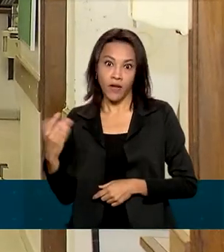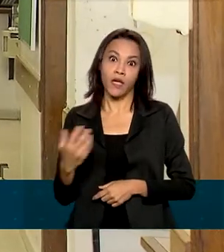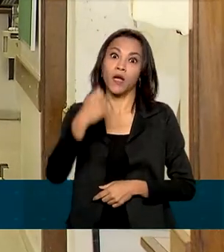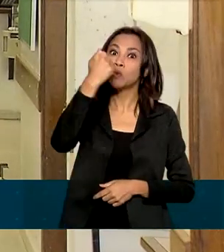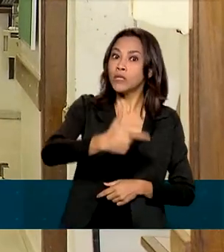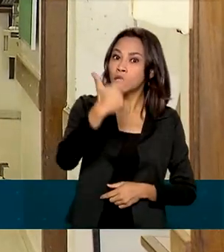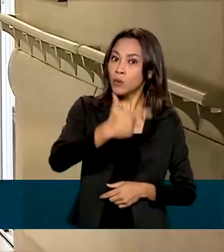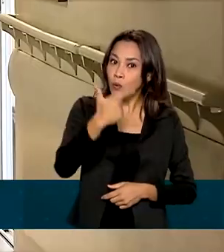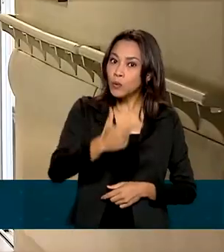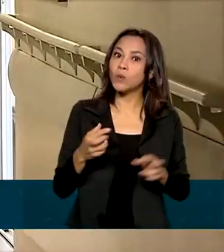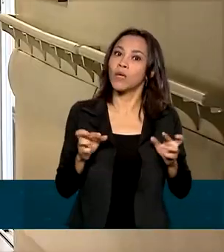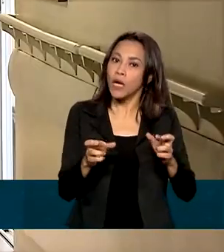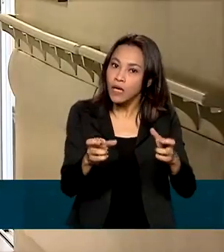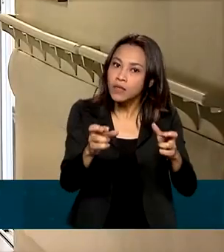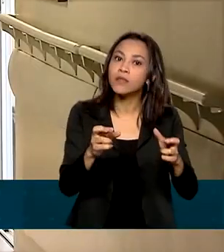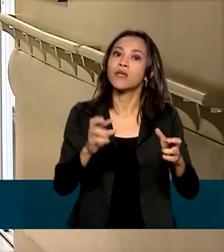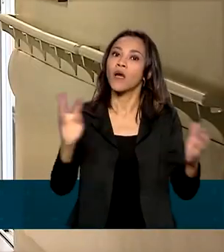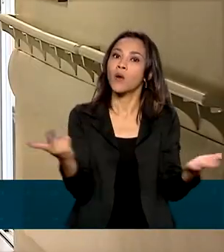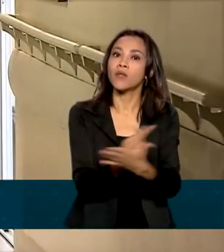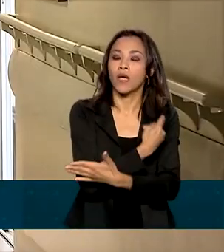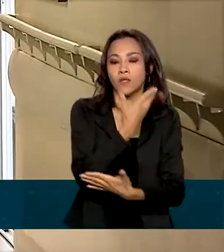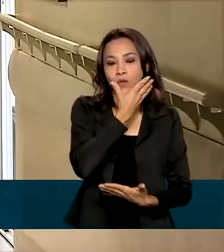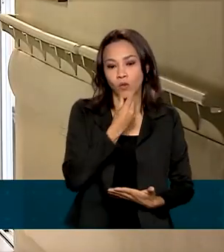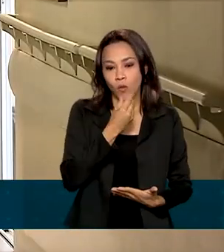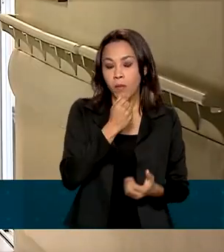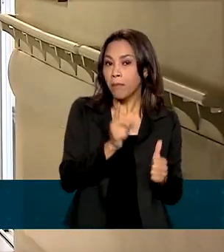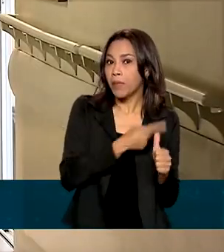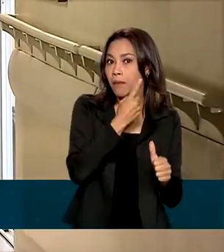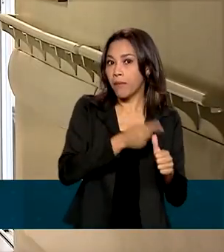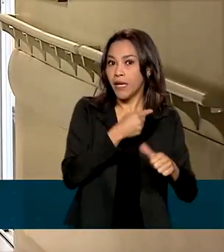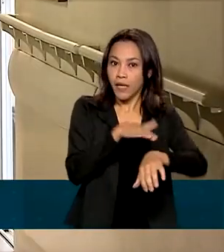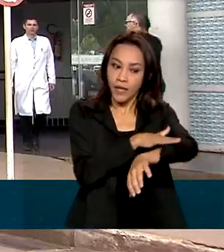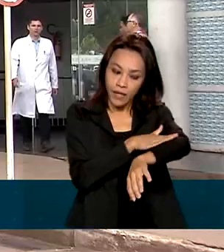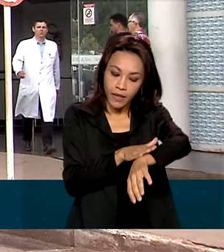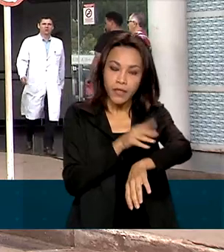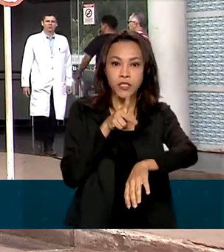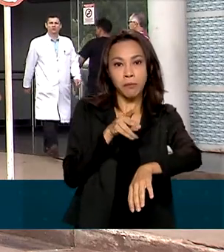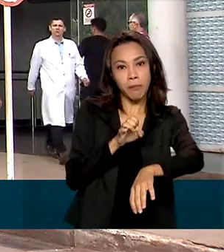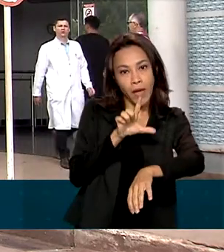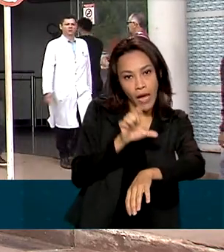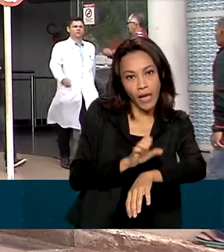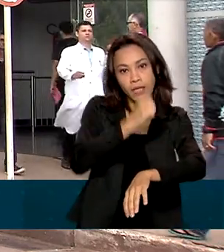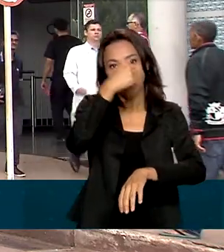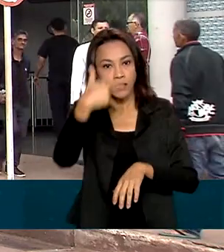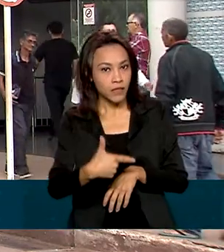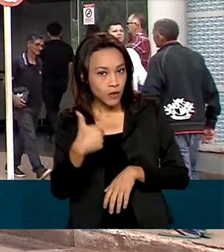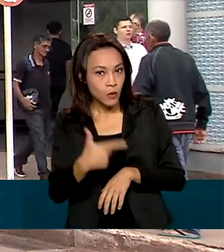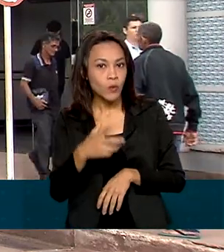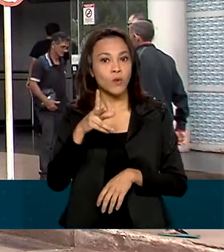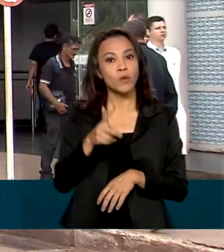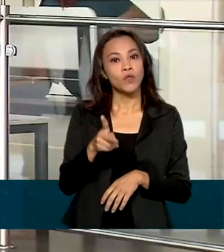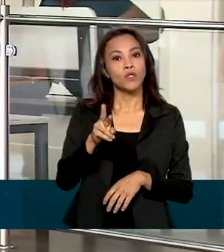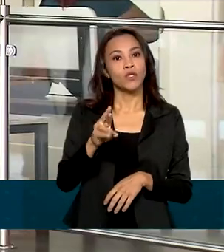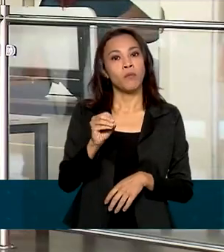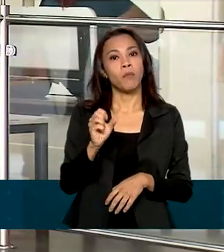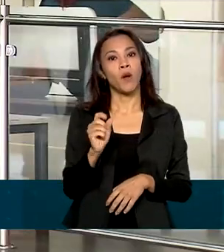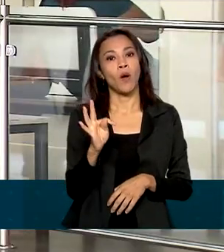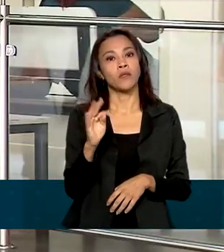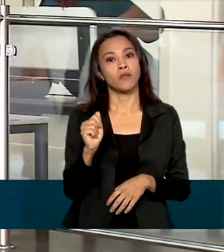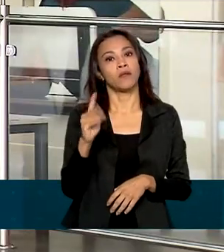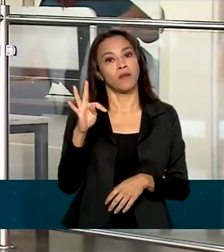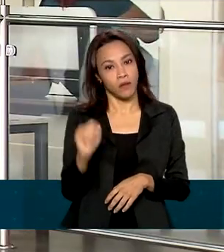entre homens no Brasil atrás apenas do câncer de pele não-melanoma a previsão é que só neste ano